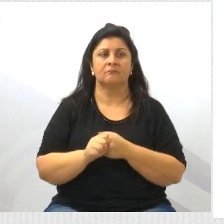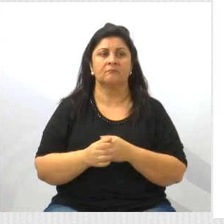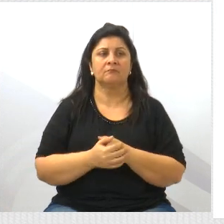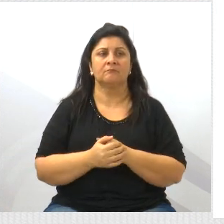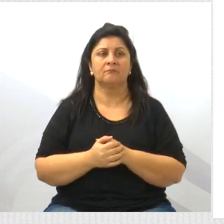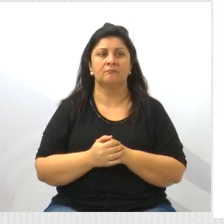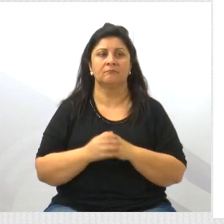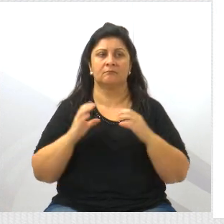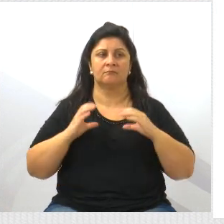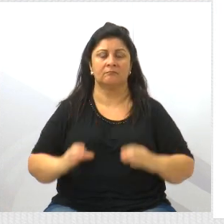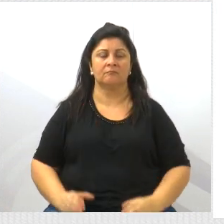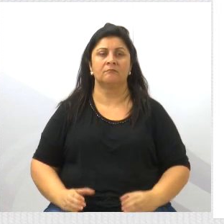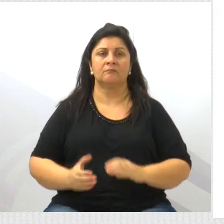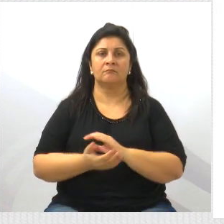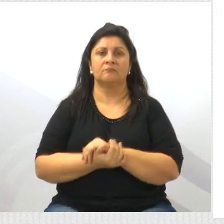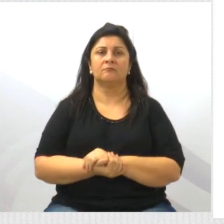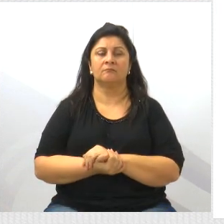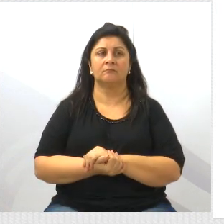pode passar?